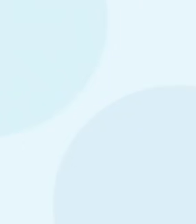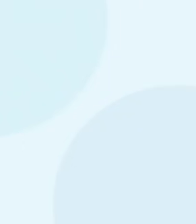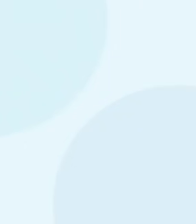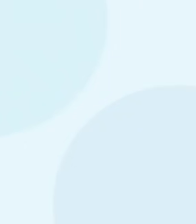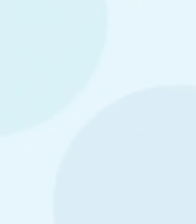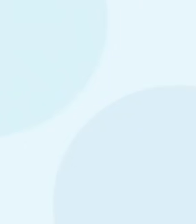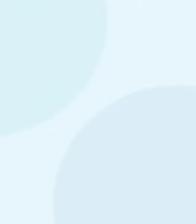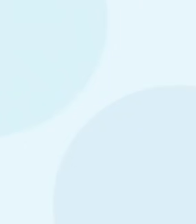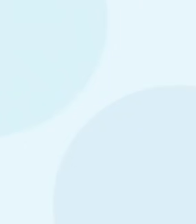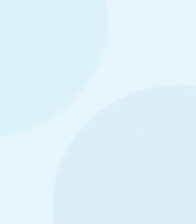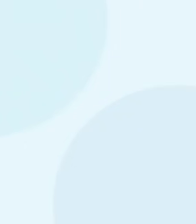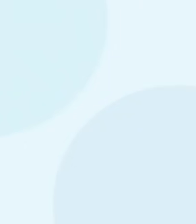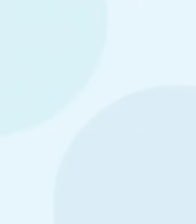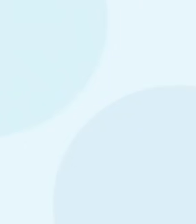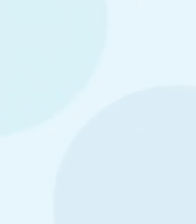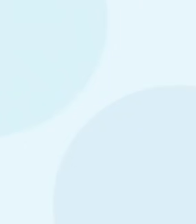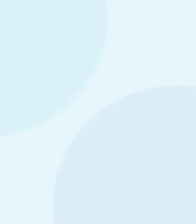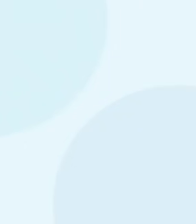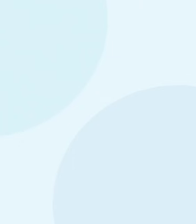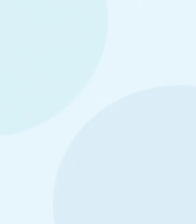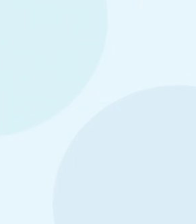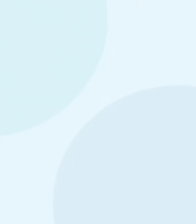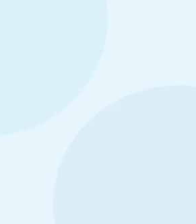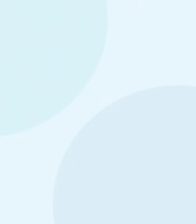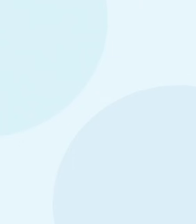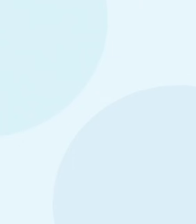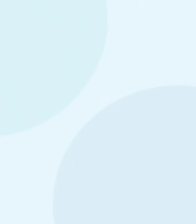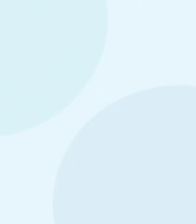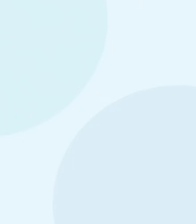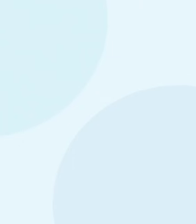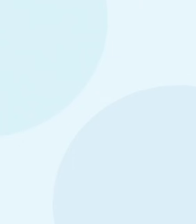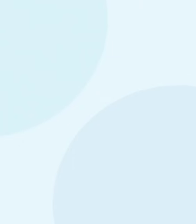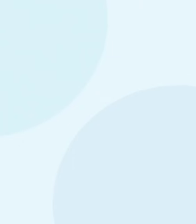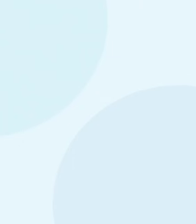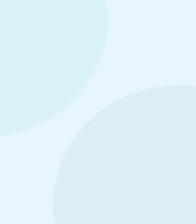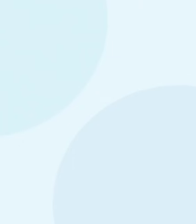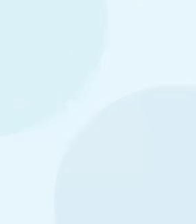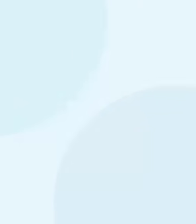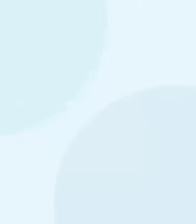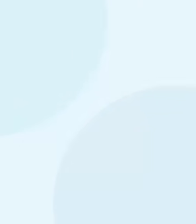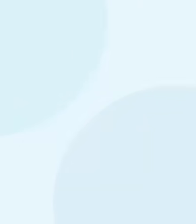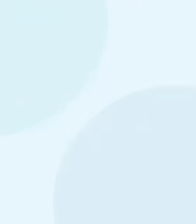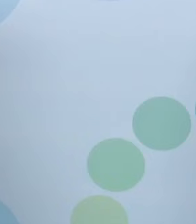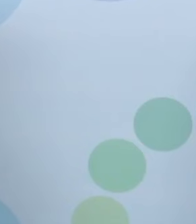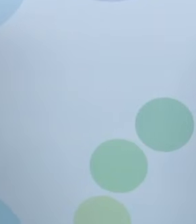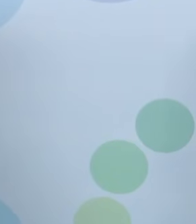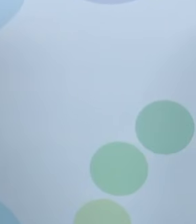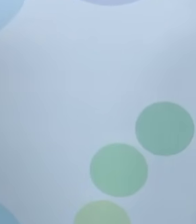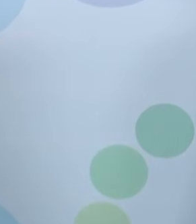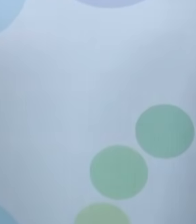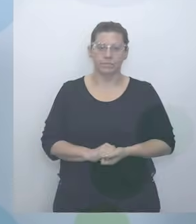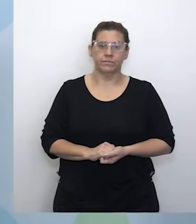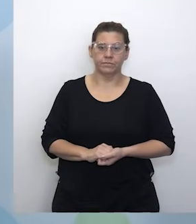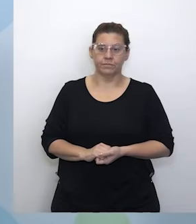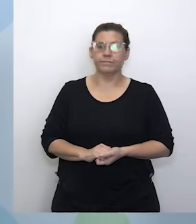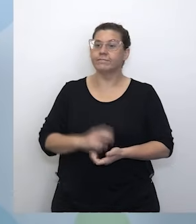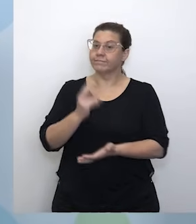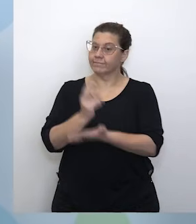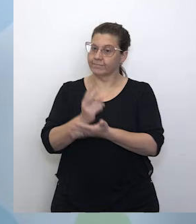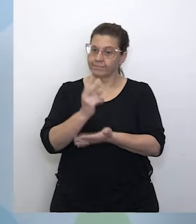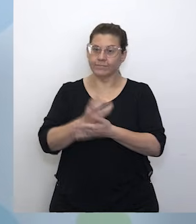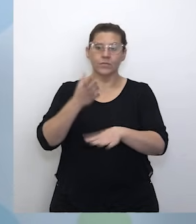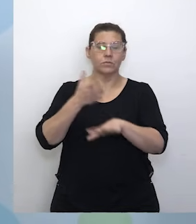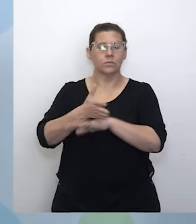na. Play with love, play the game. Maybe I'm not such a good girl, baby. Como sempre aqui,